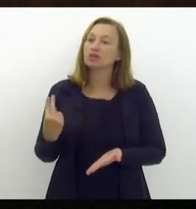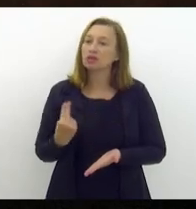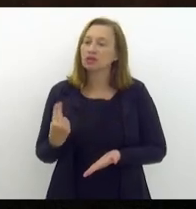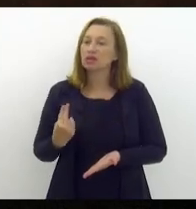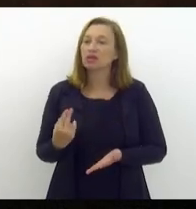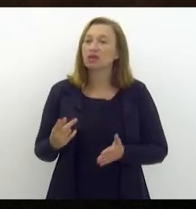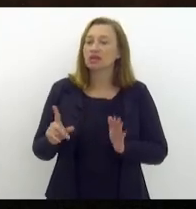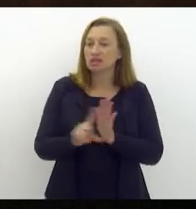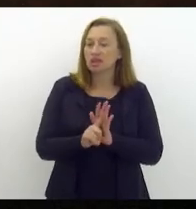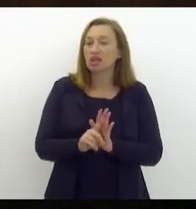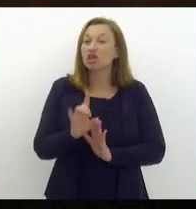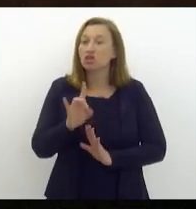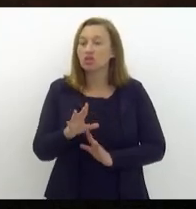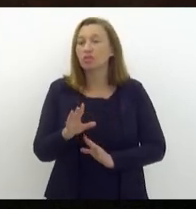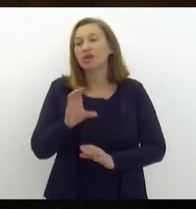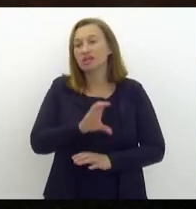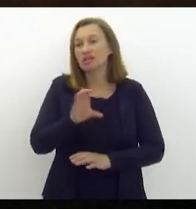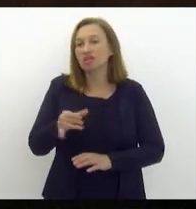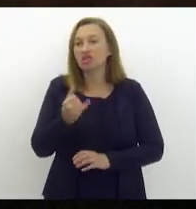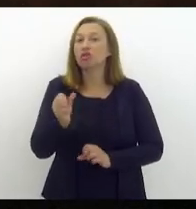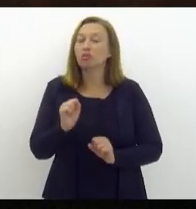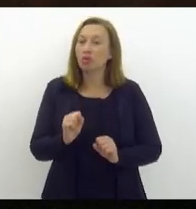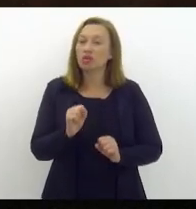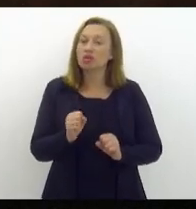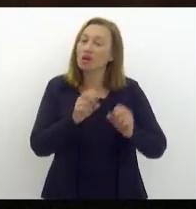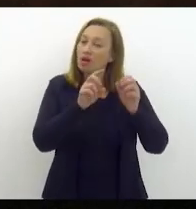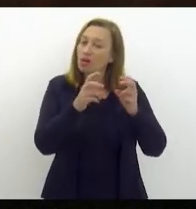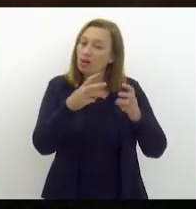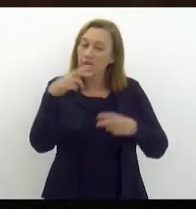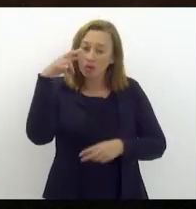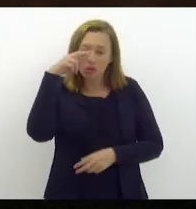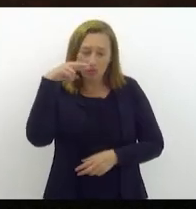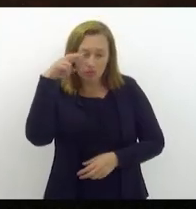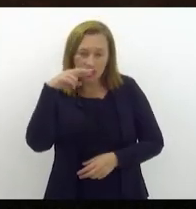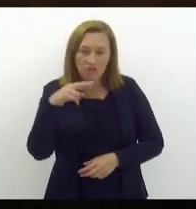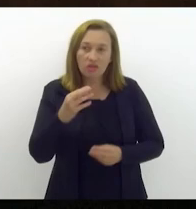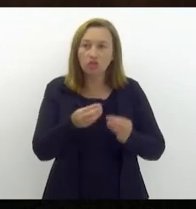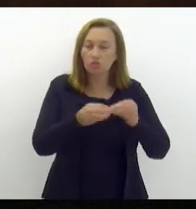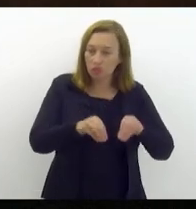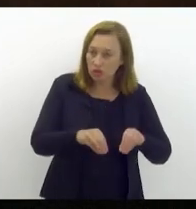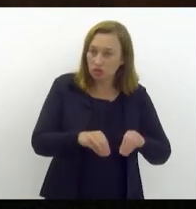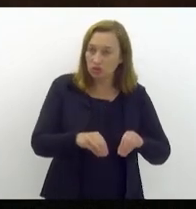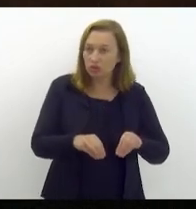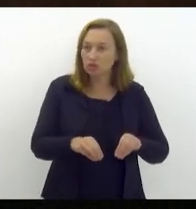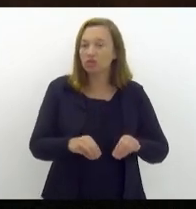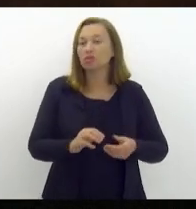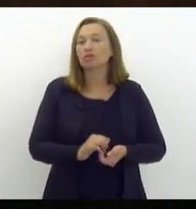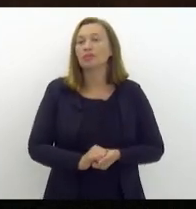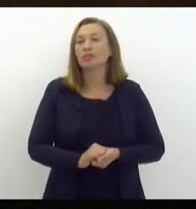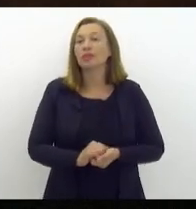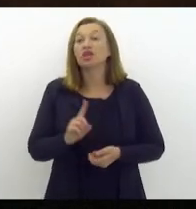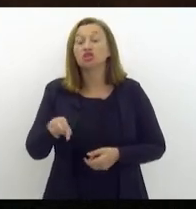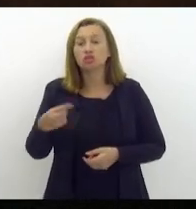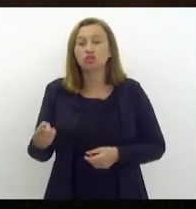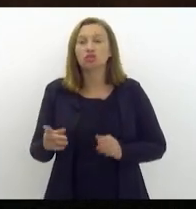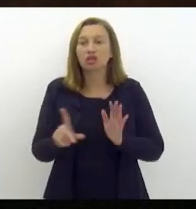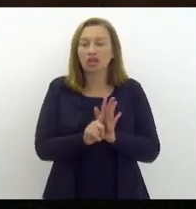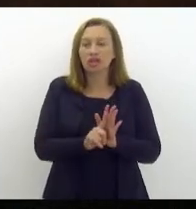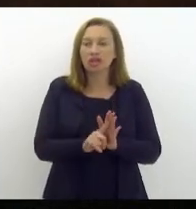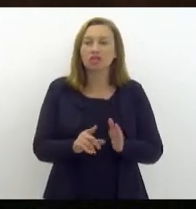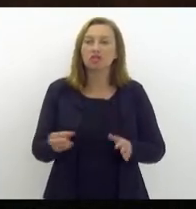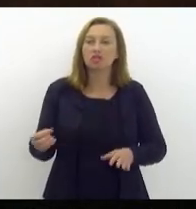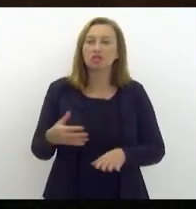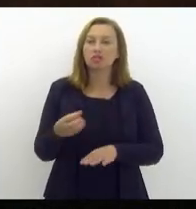Então, só para que a CCJ possa verificar a prejudicabilidade em detrimento aí de outra lei já vigente.